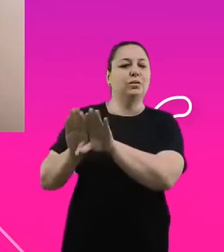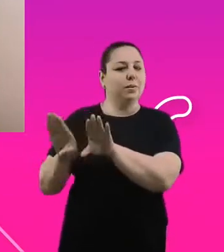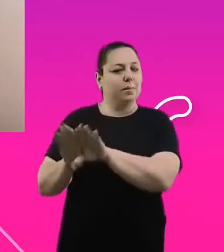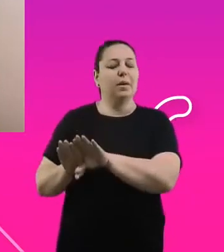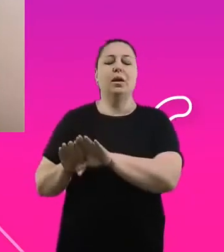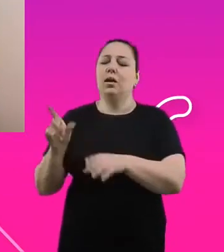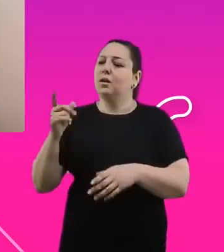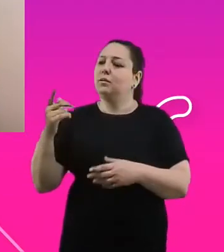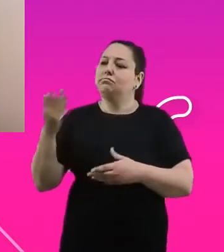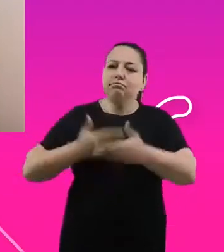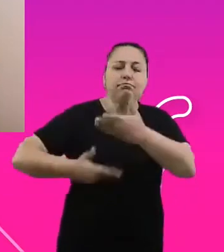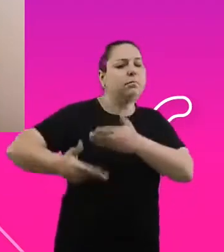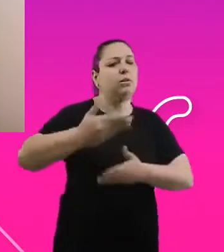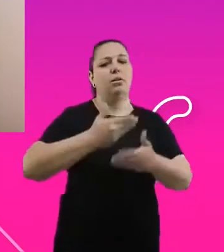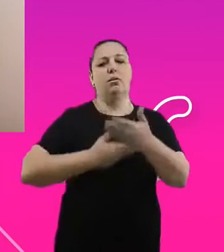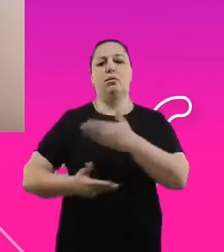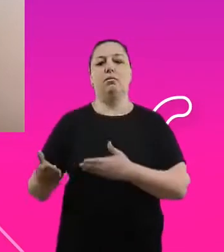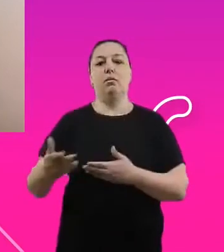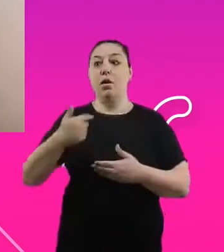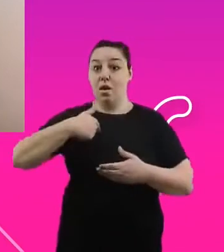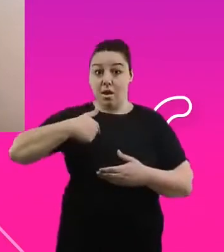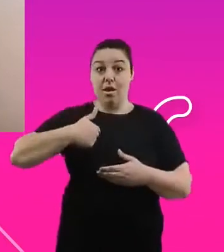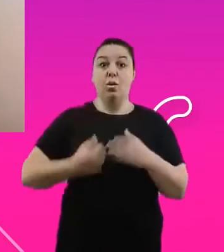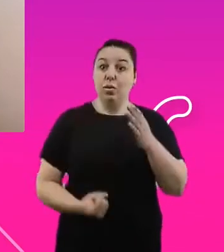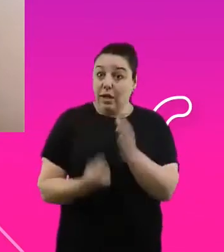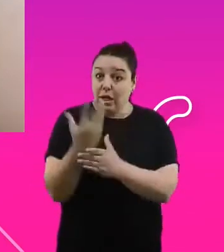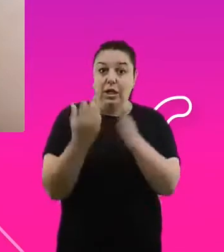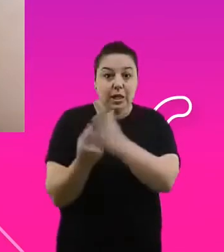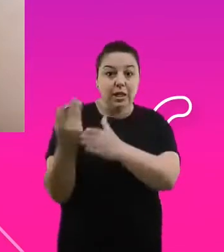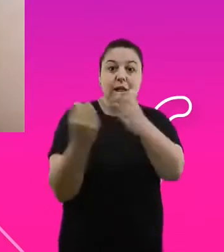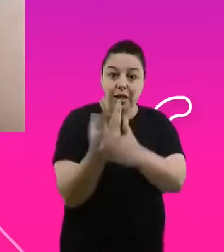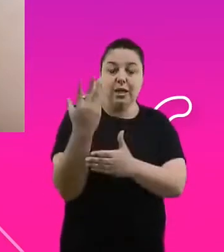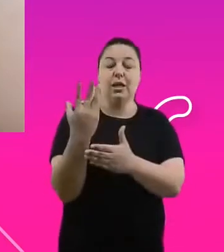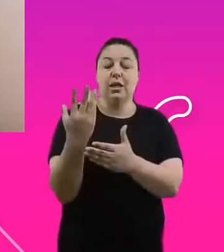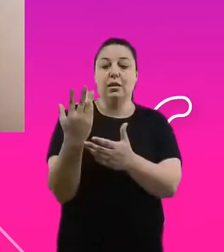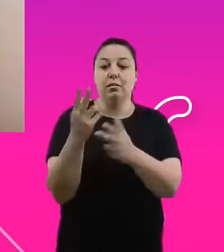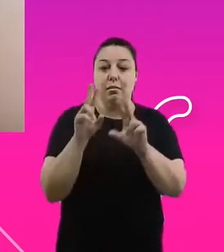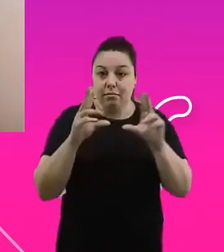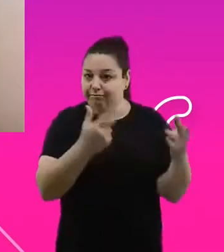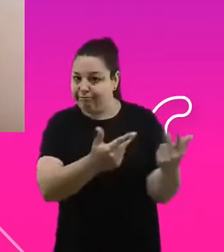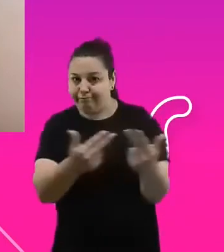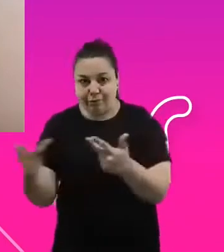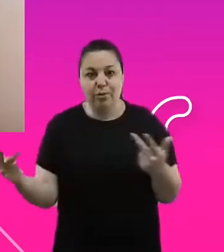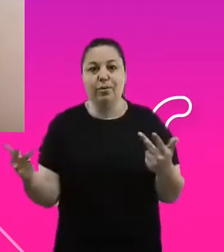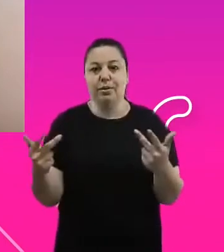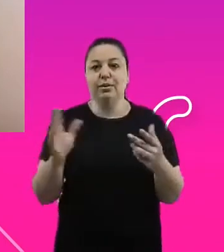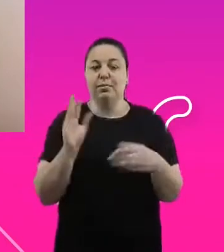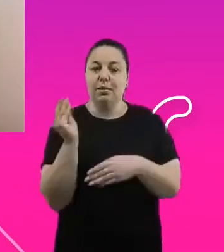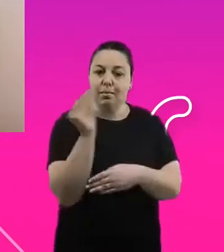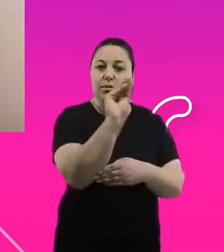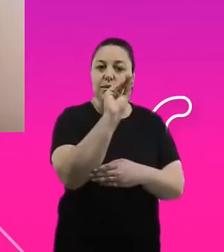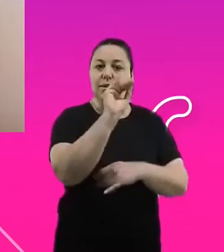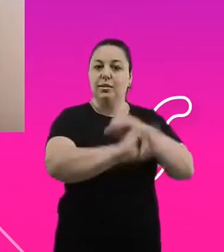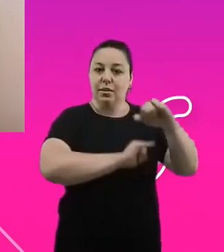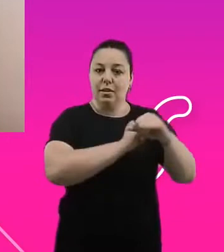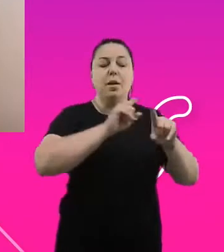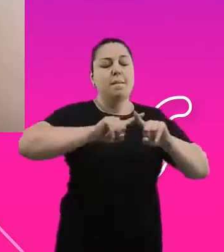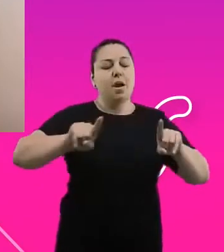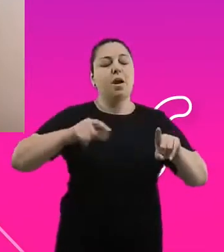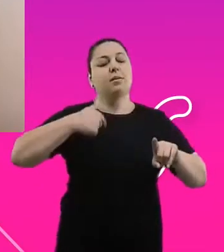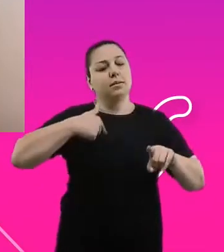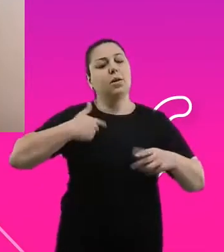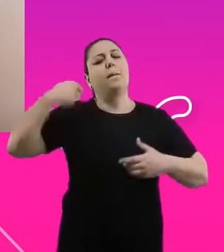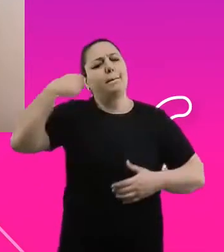E aí eu falo que eu produzo muito porque eu trabalho pouco. Então, eu tenho que ter esse tempo, de cuidar da horta, de caminhar,